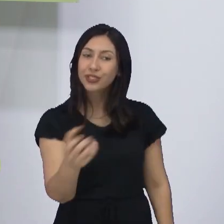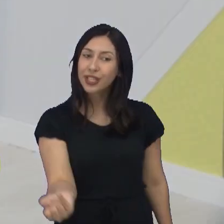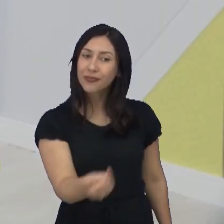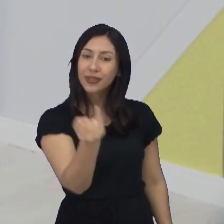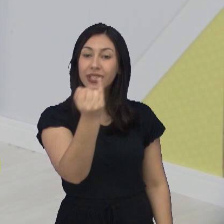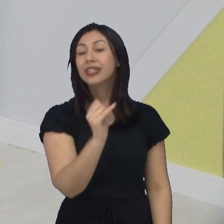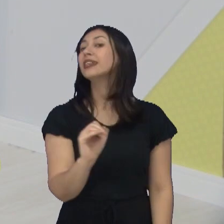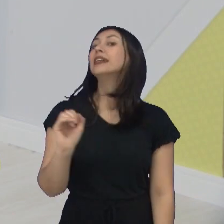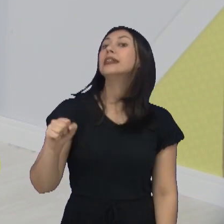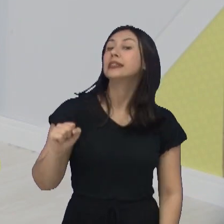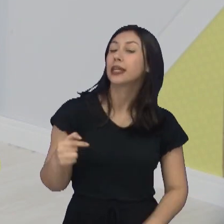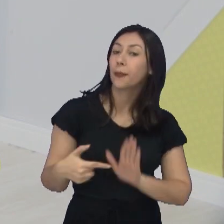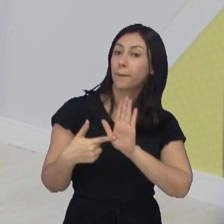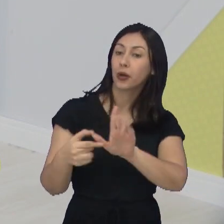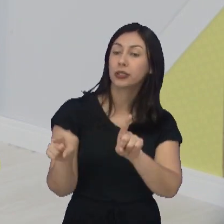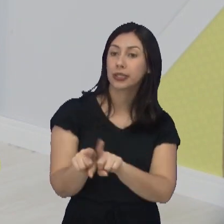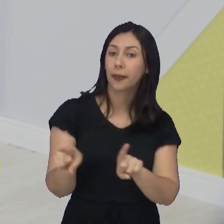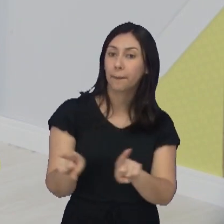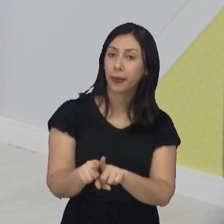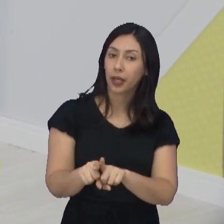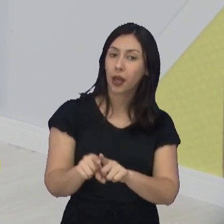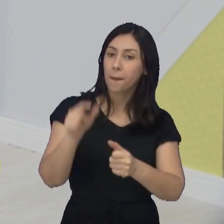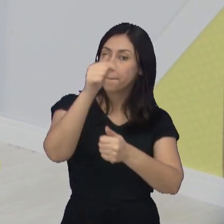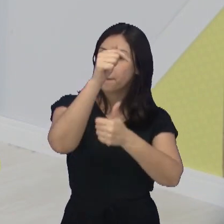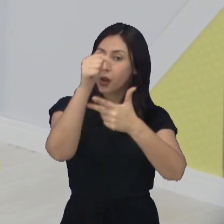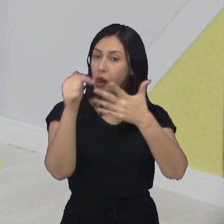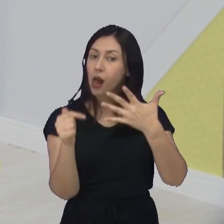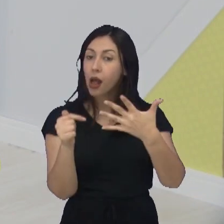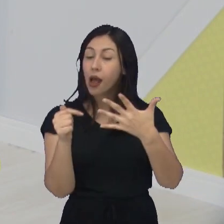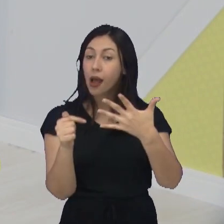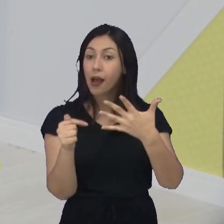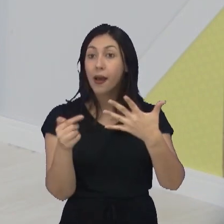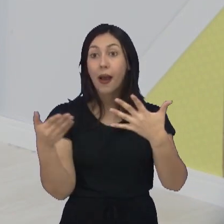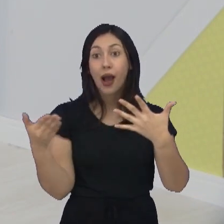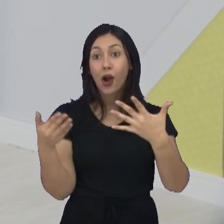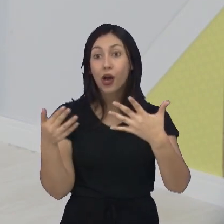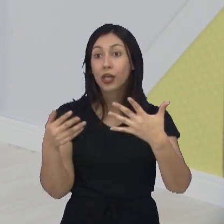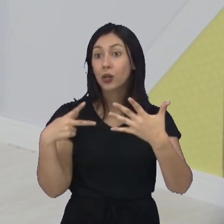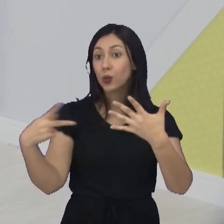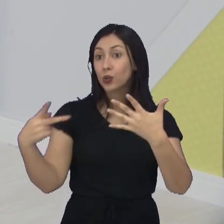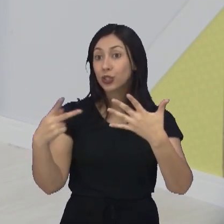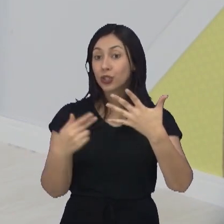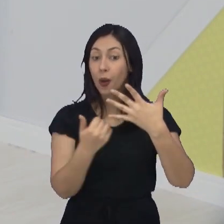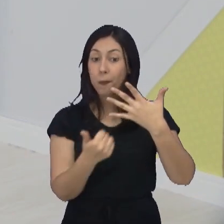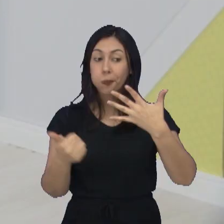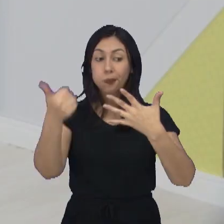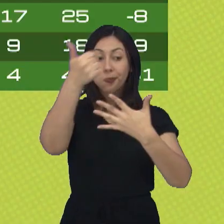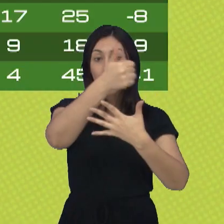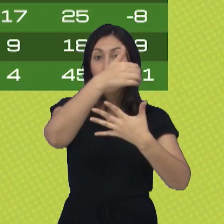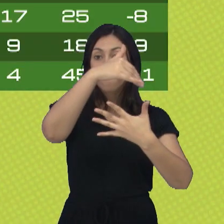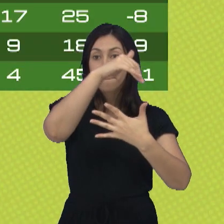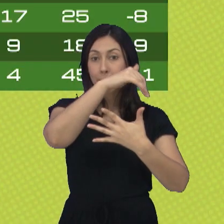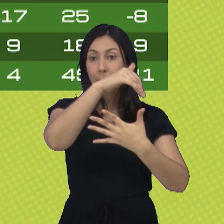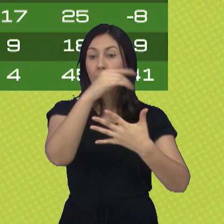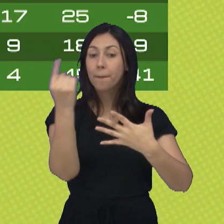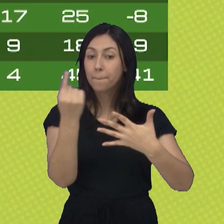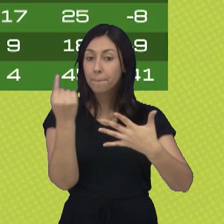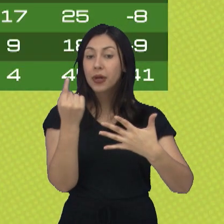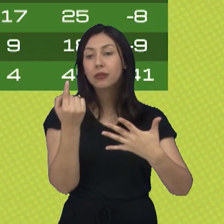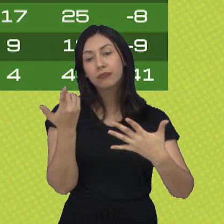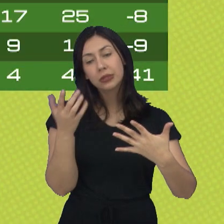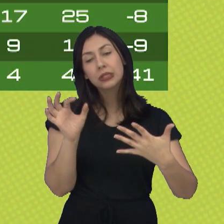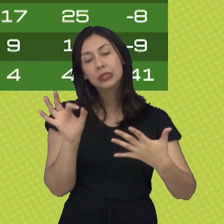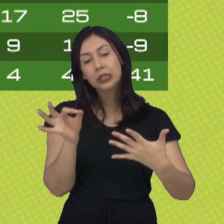Pois é no pique Matheus coloca pra gente só pra gente ver a classificação porque o São José rea assumiu a liderança do Campeonato Paulista é bem verdade que tem um jogo a mais em relação